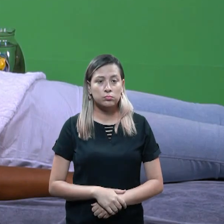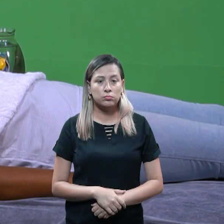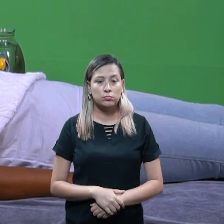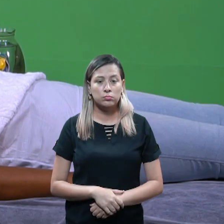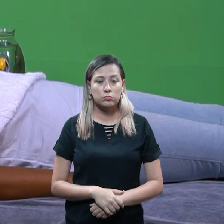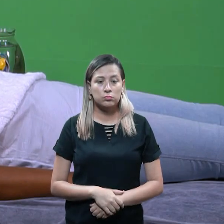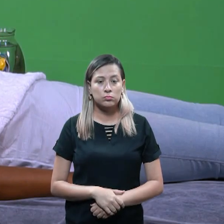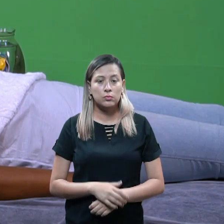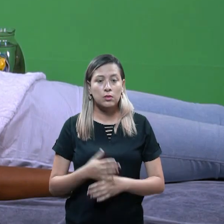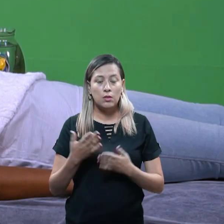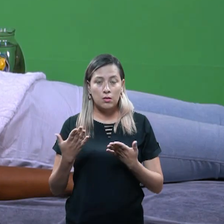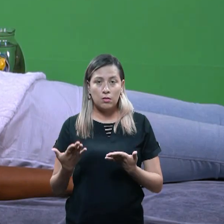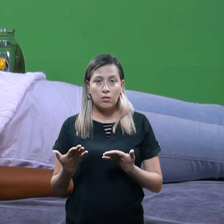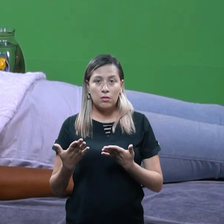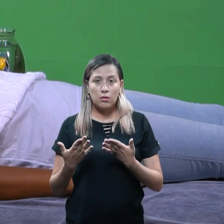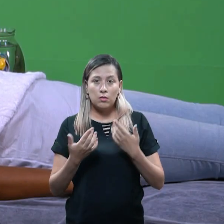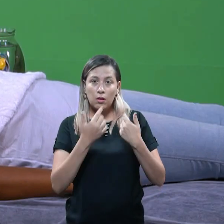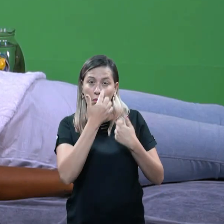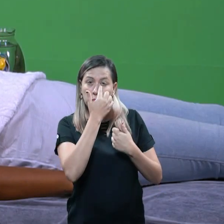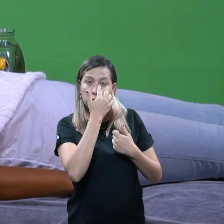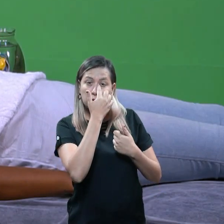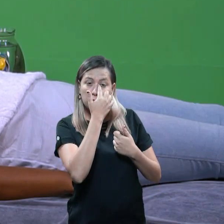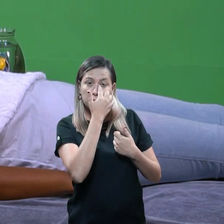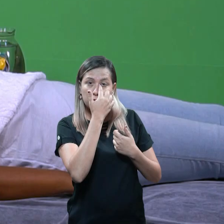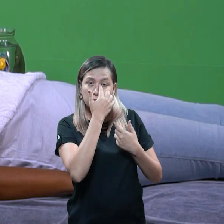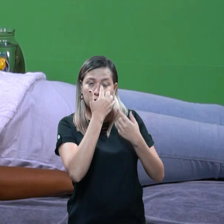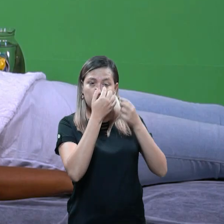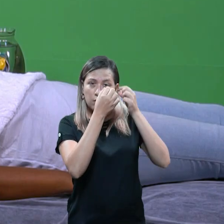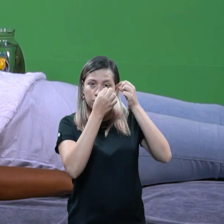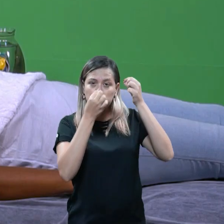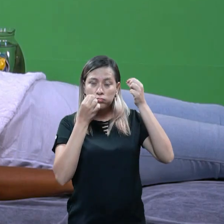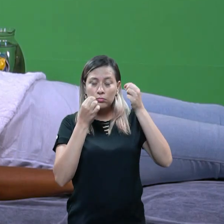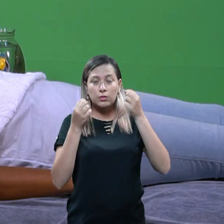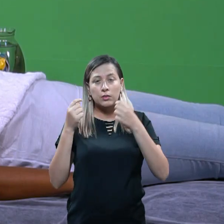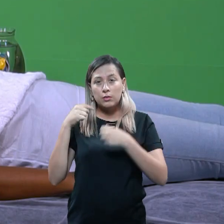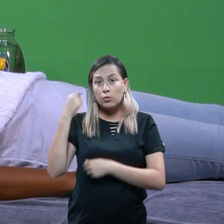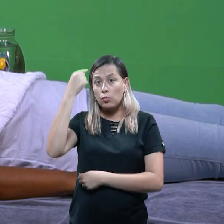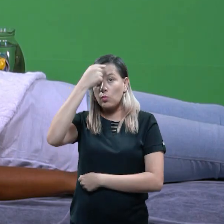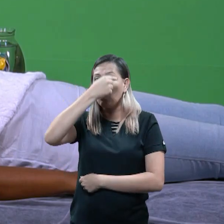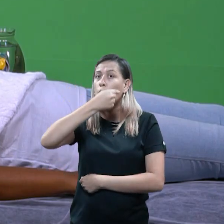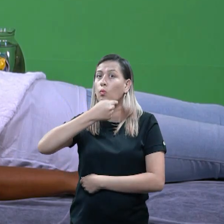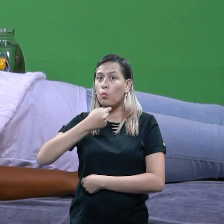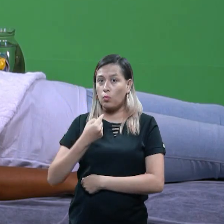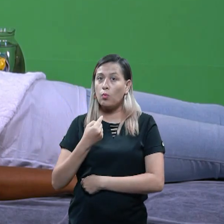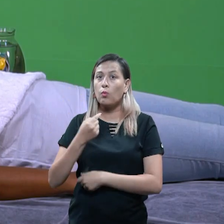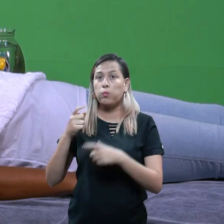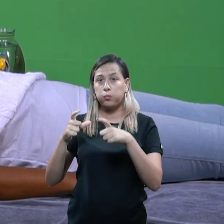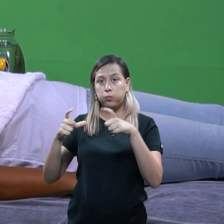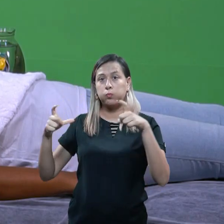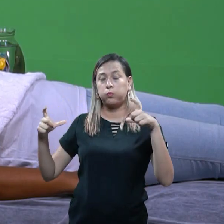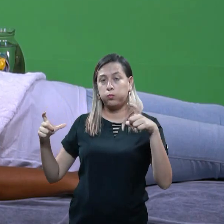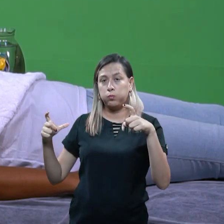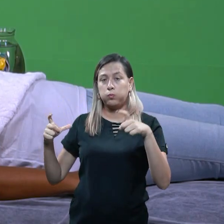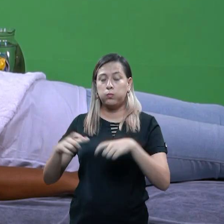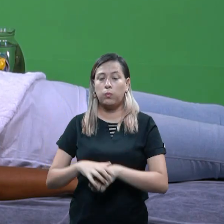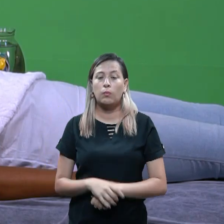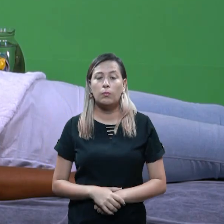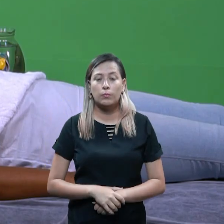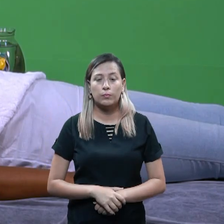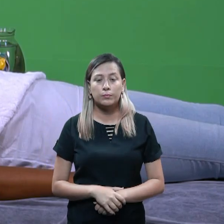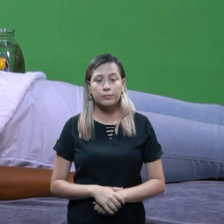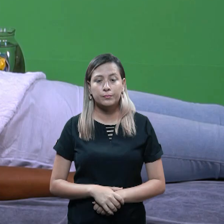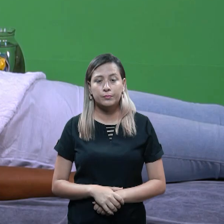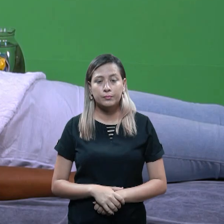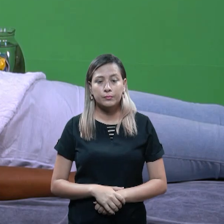o canal lacrimal dela e o rosto dela é grande, ela tem um rosto bem grande. Então, se eu